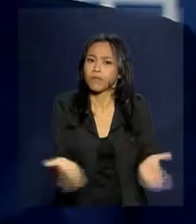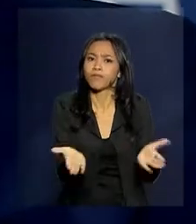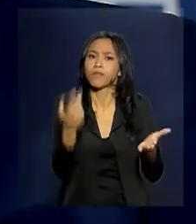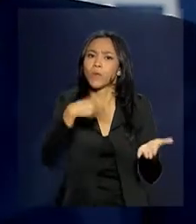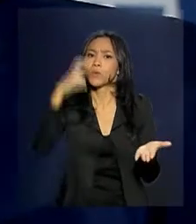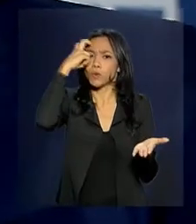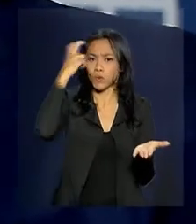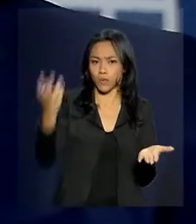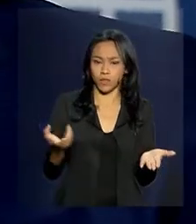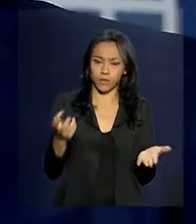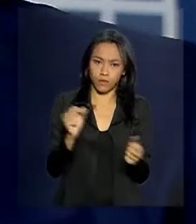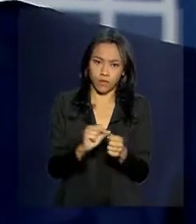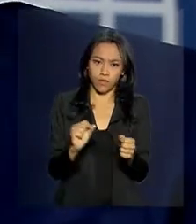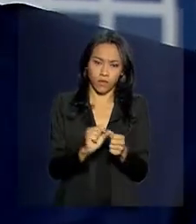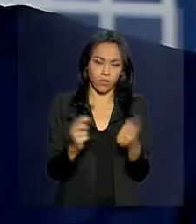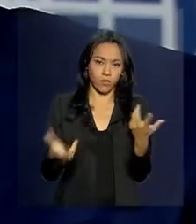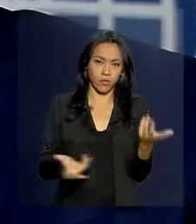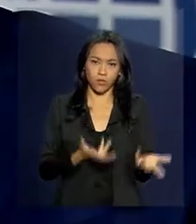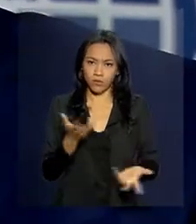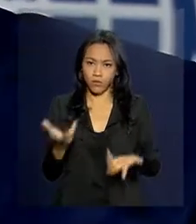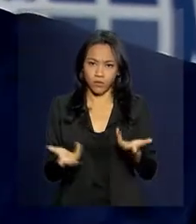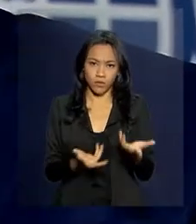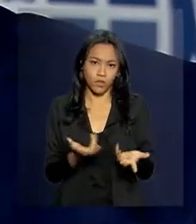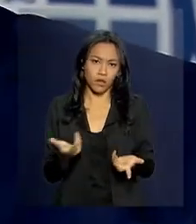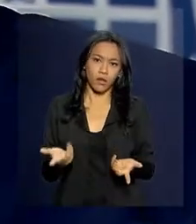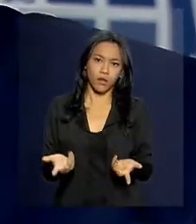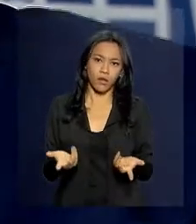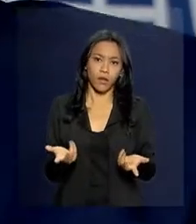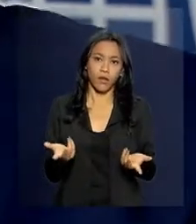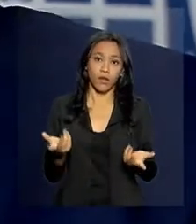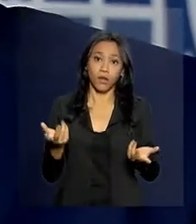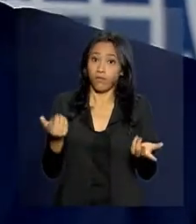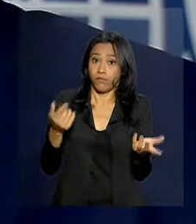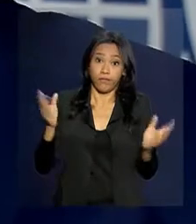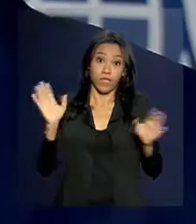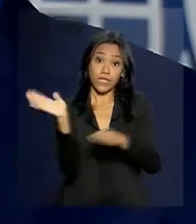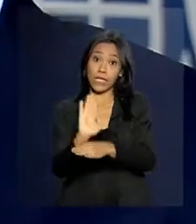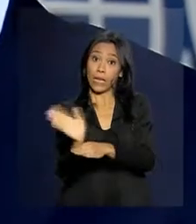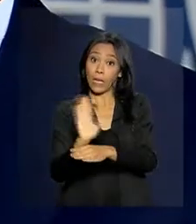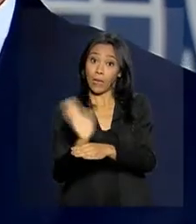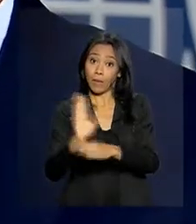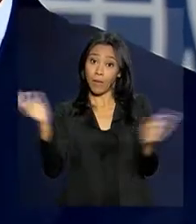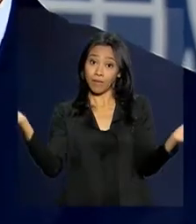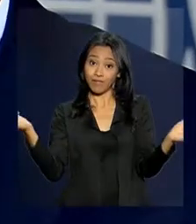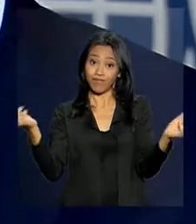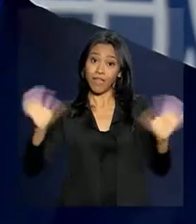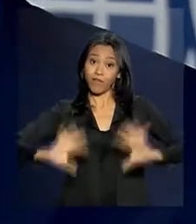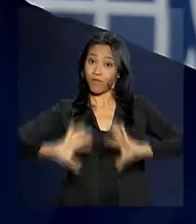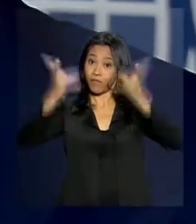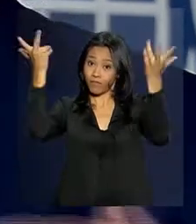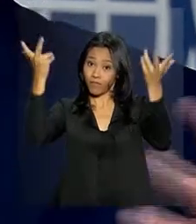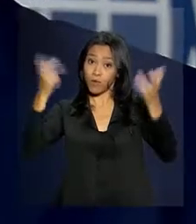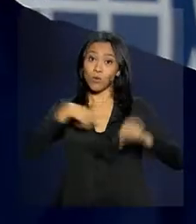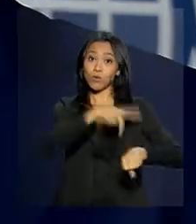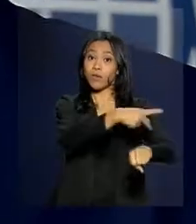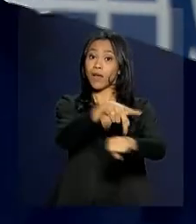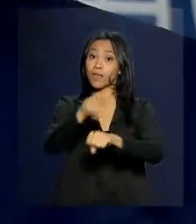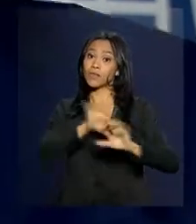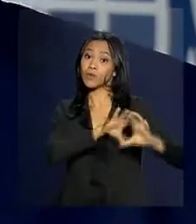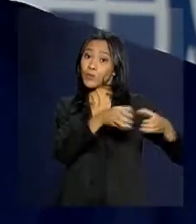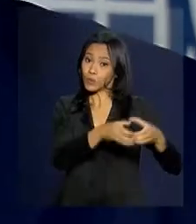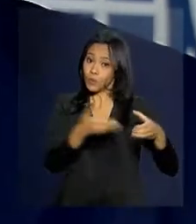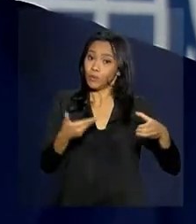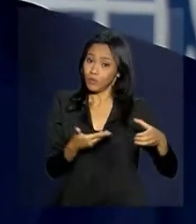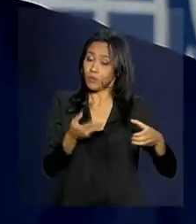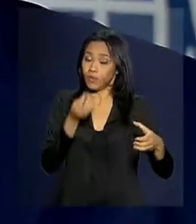fazer um um festival de cinema entre os países do brics não é eu até cheguei a sugerir nós